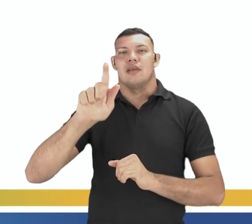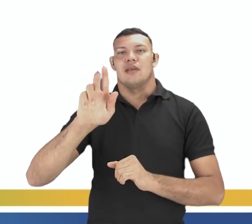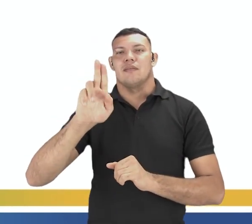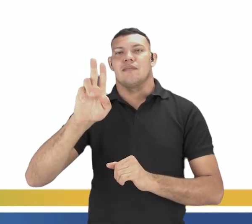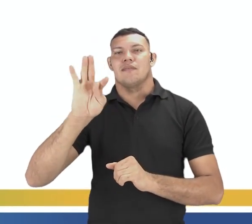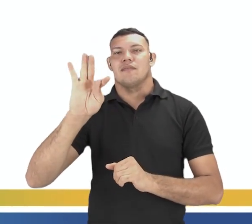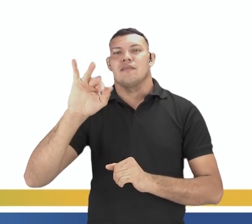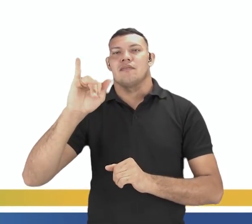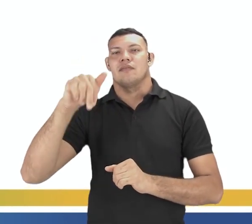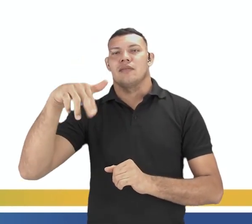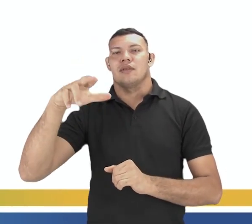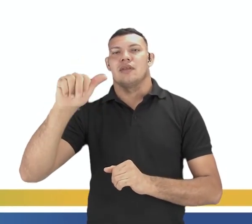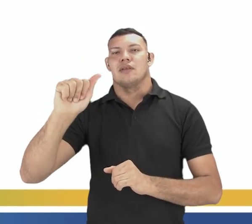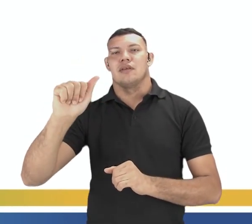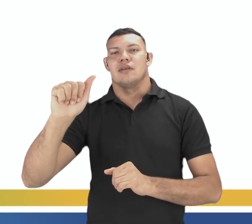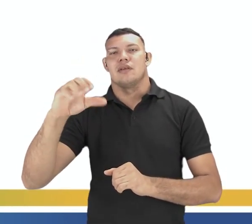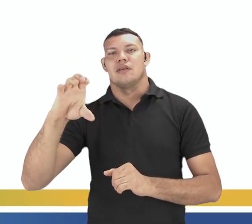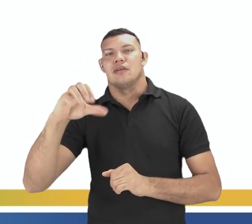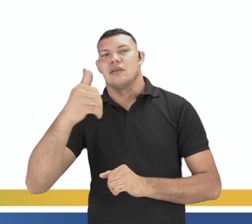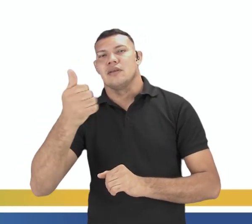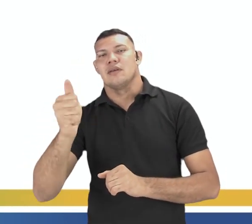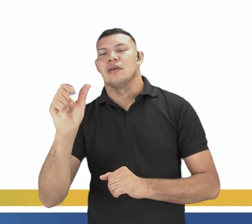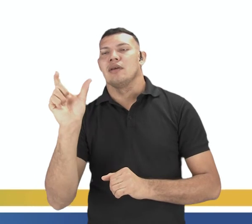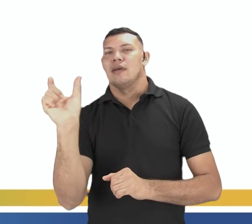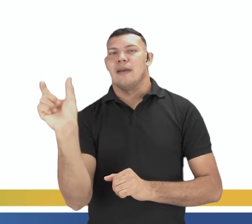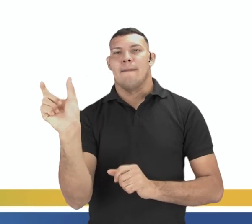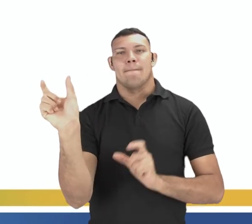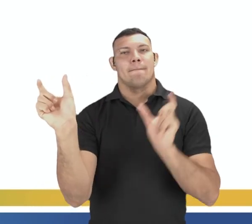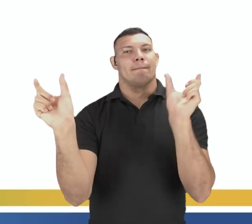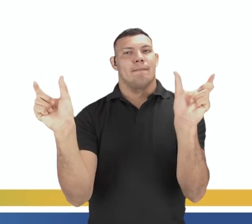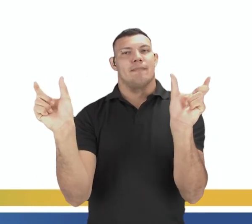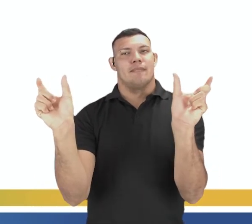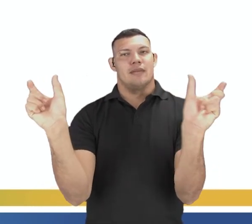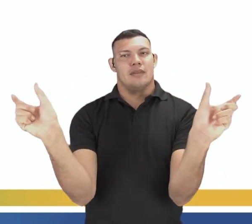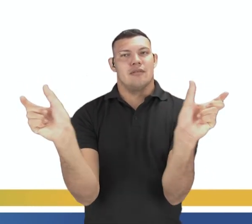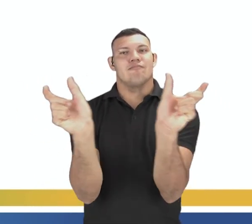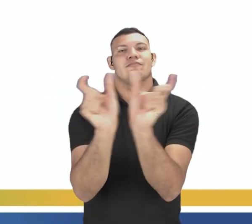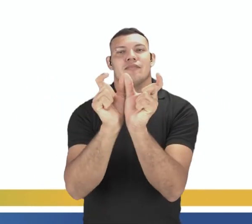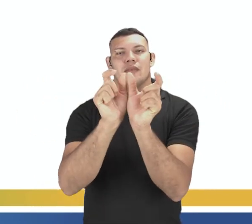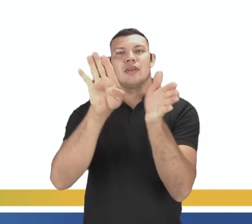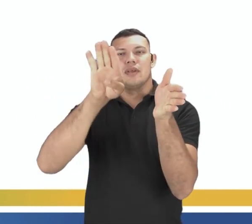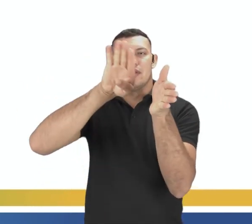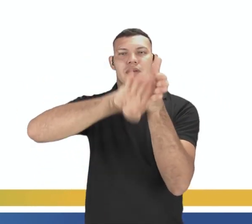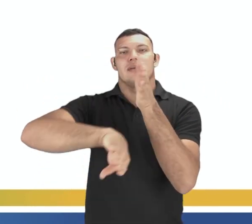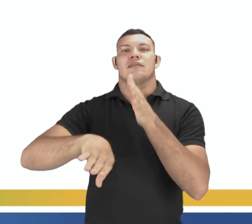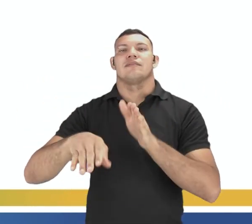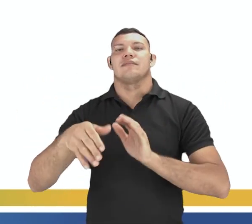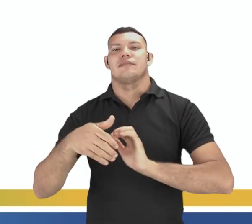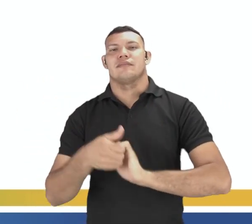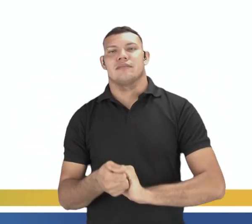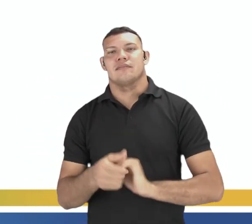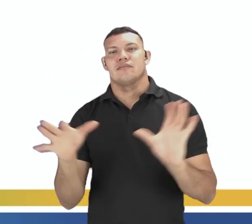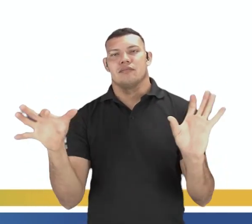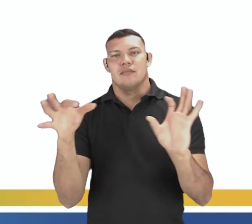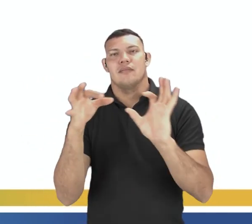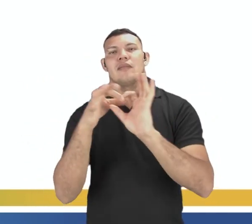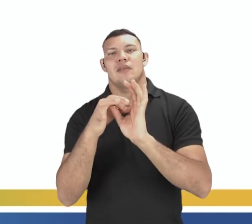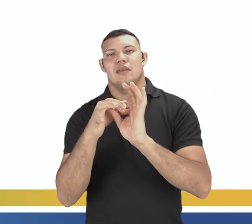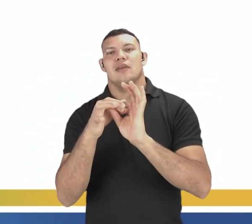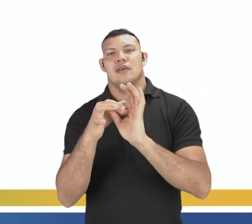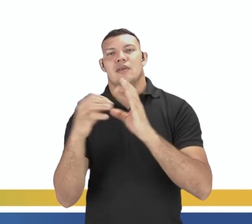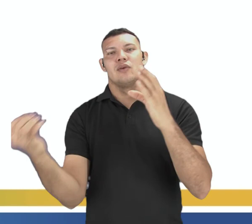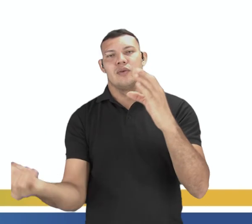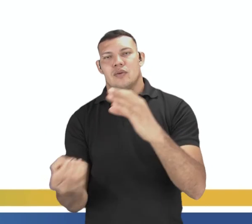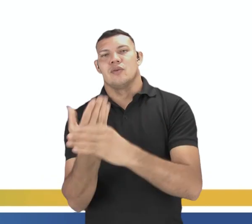mesma coisa, só que eu vou ter dois radicais e eles vão se unir para formar uma outra